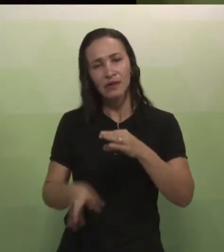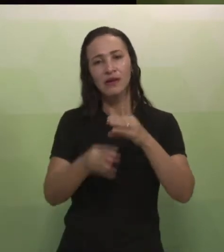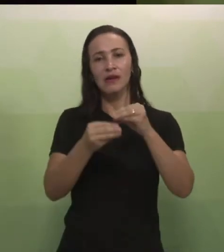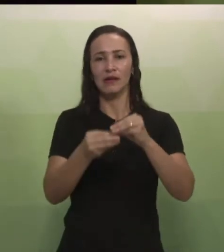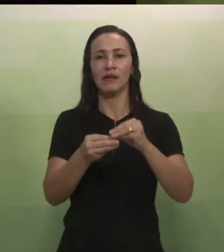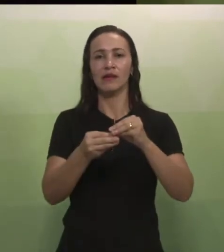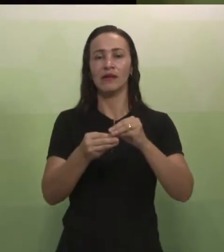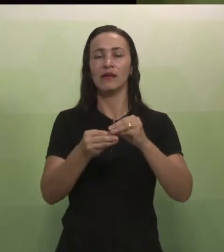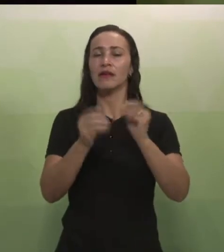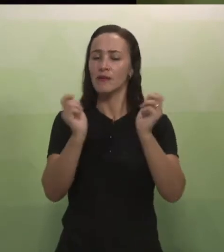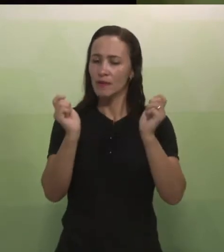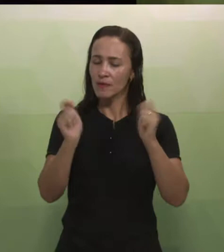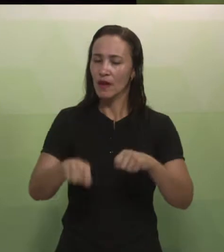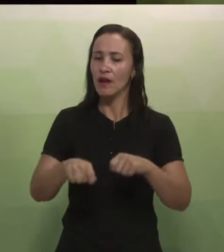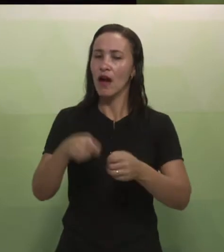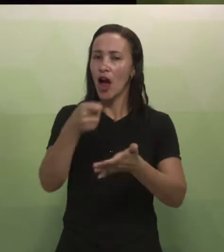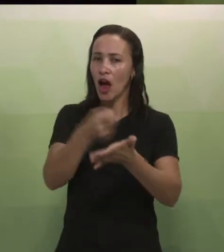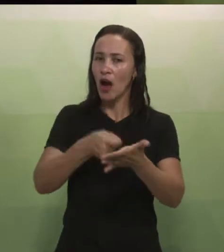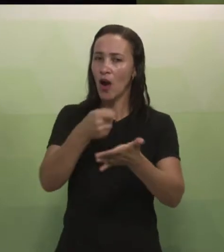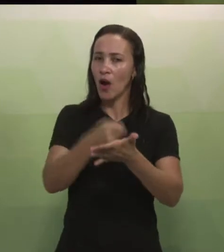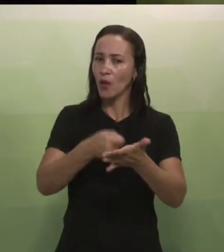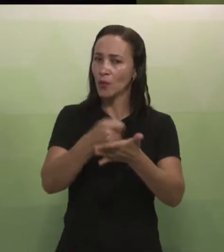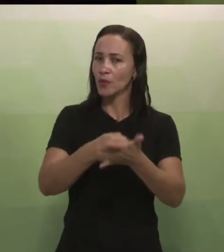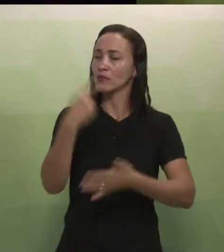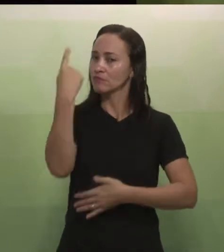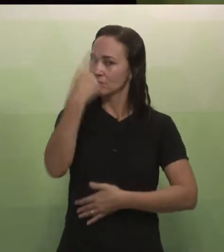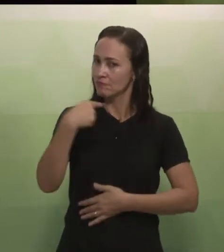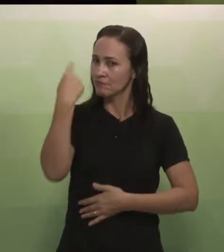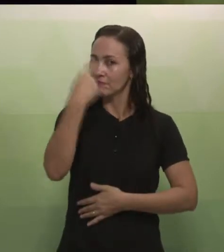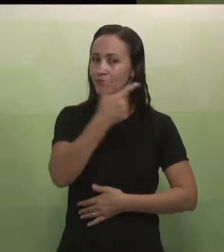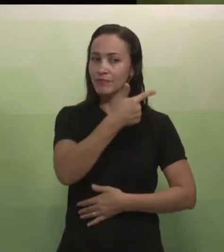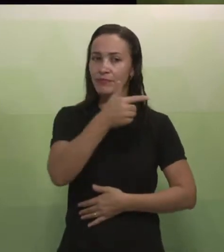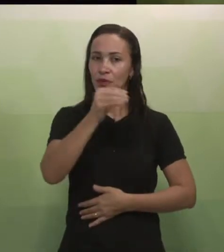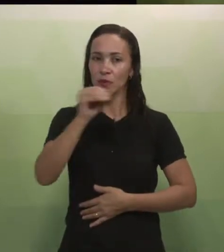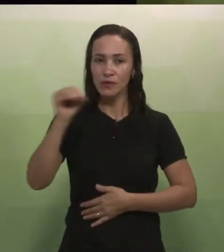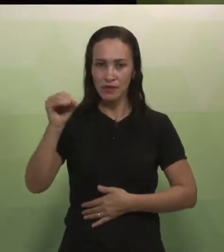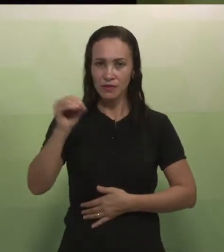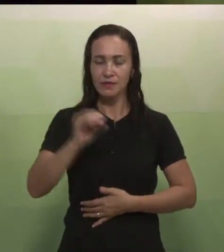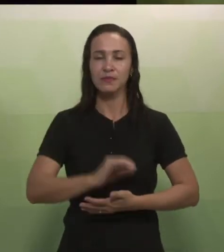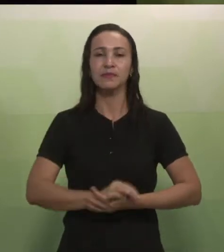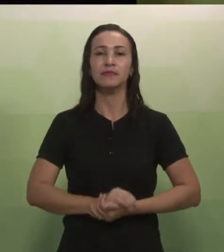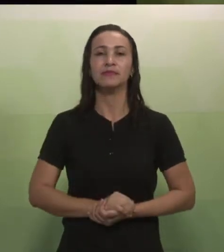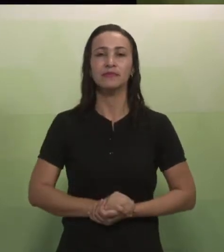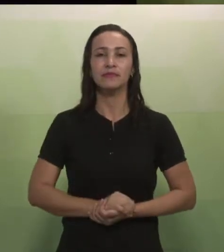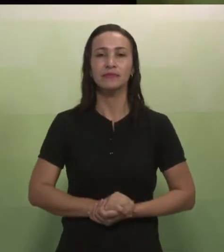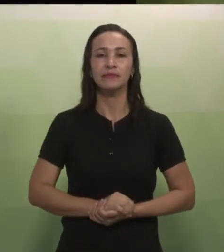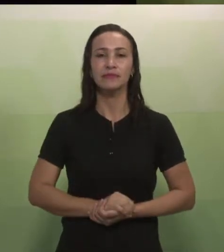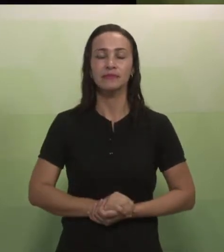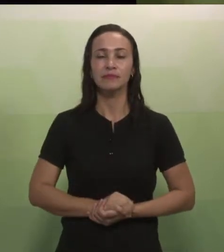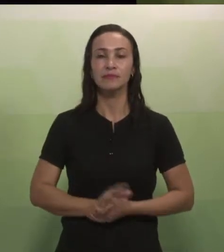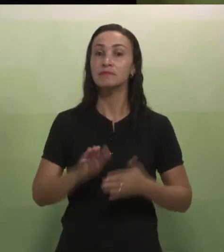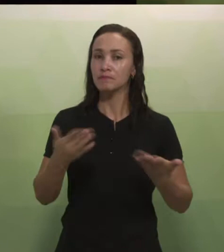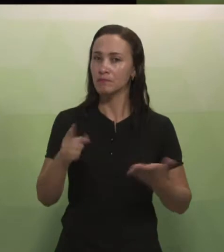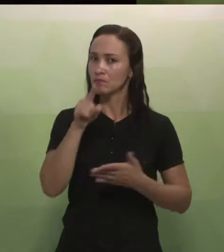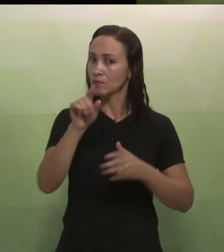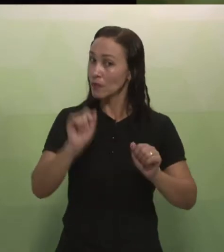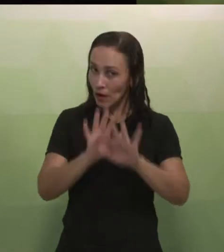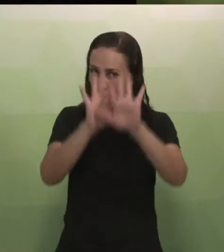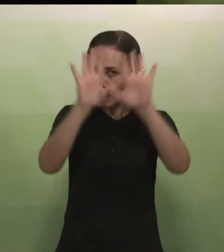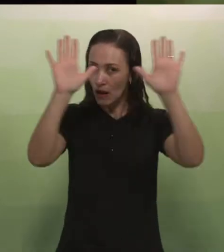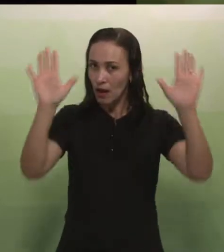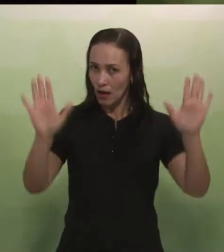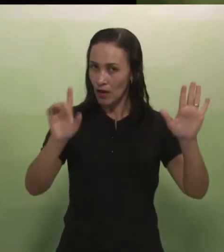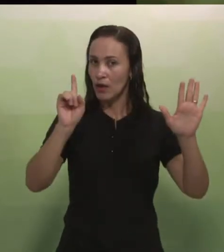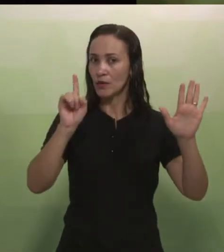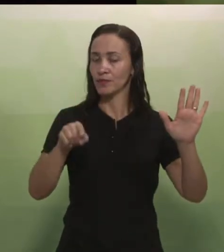à sua, ao cumprimento das suas 200 horas, né? Então, que isso fique